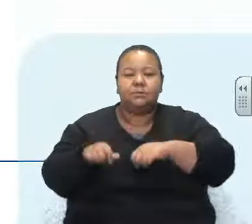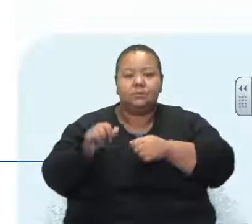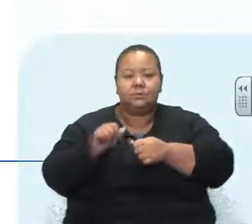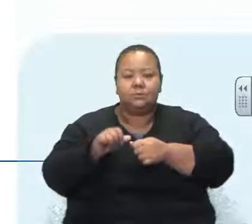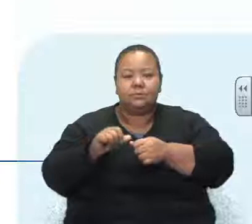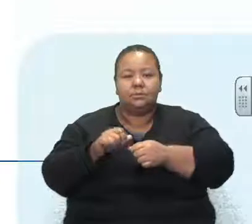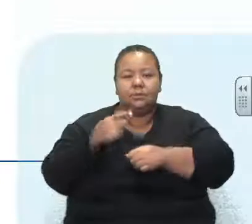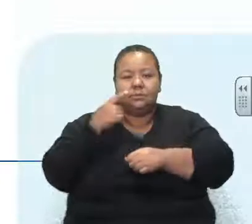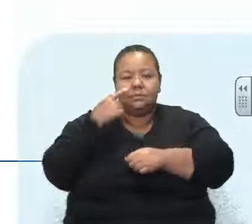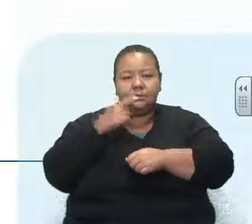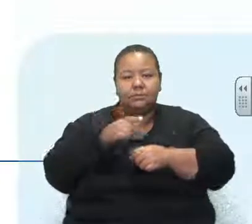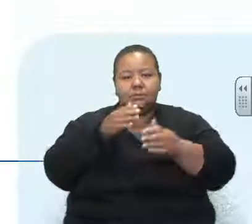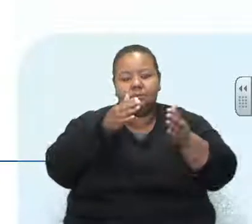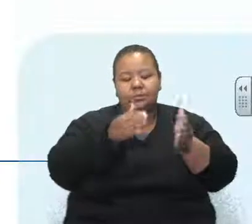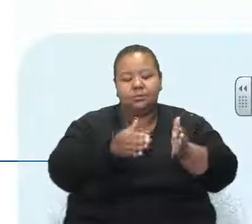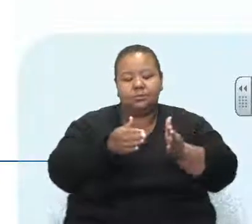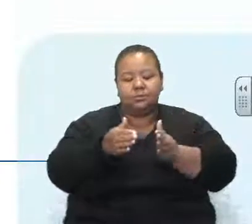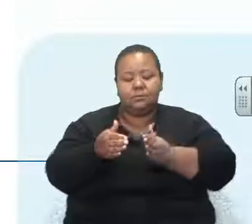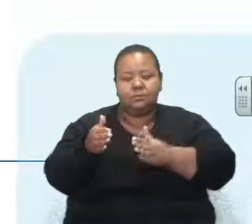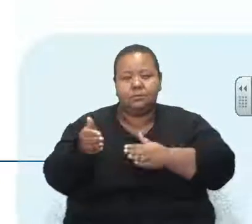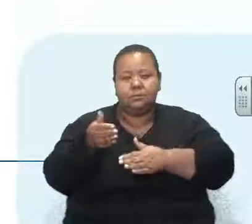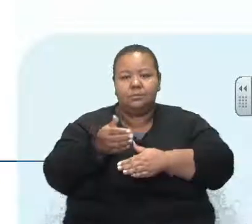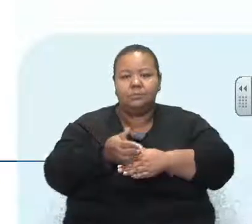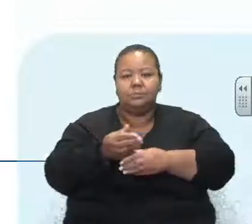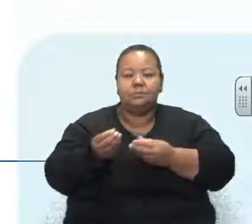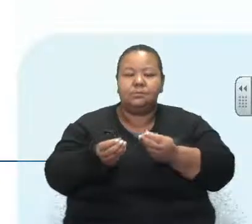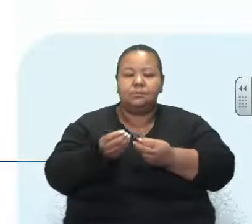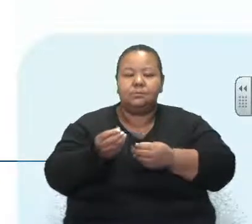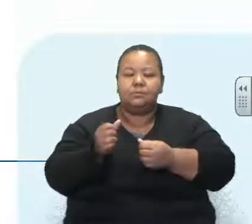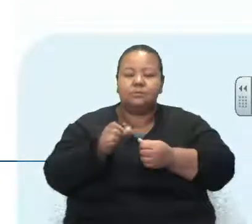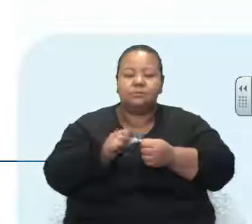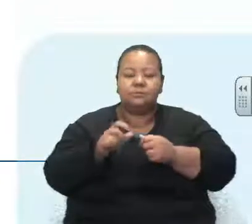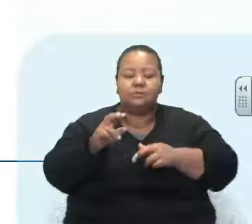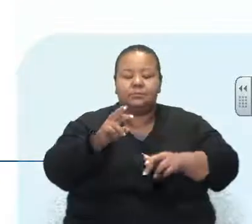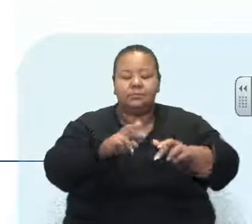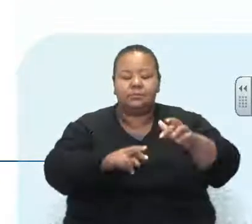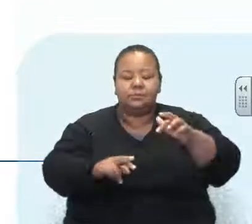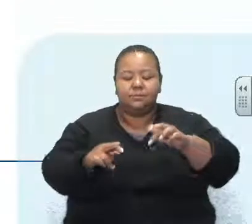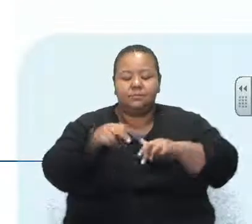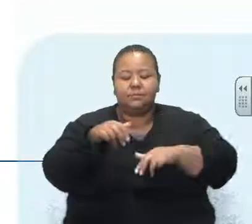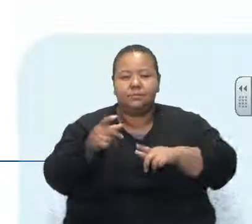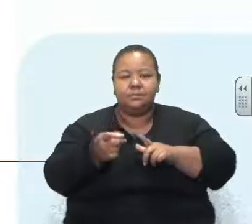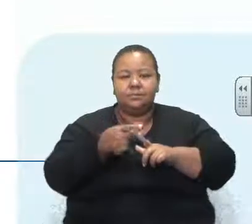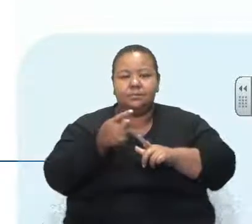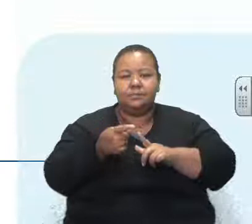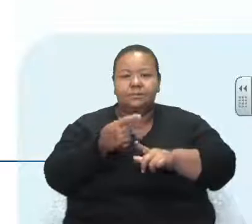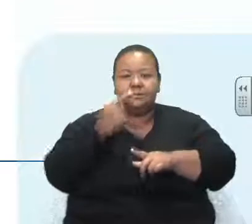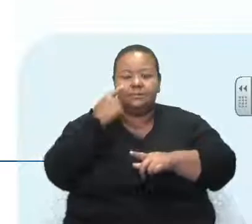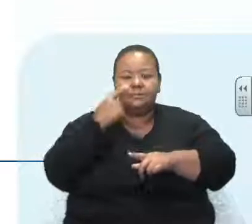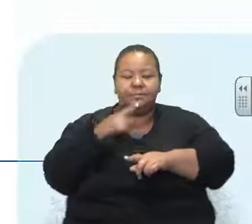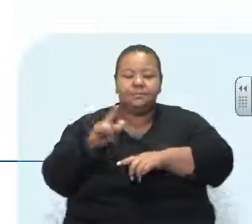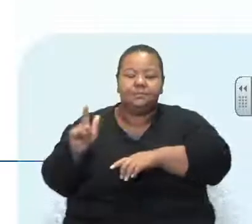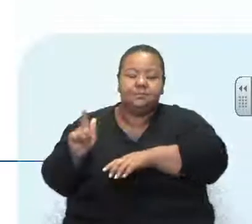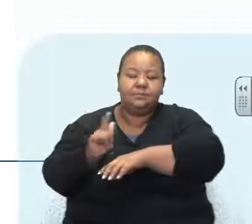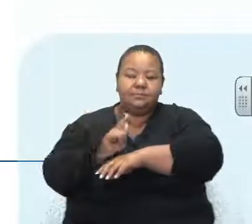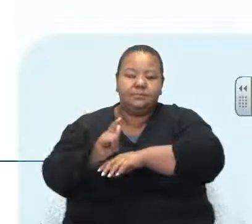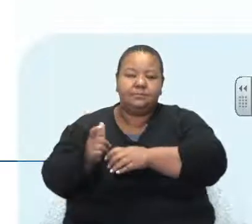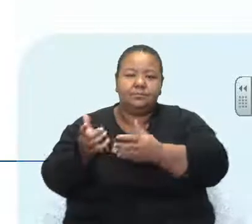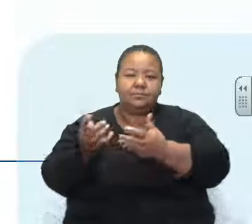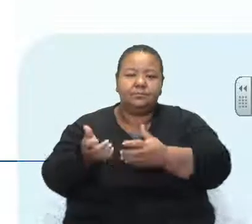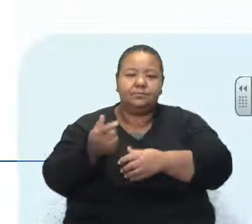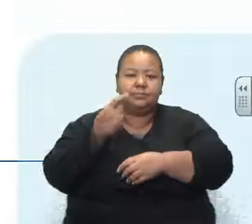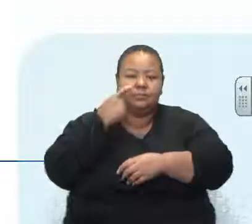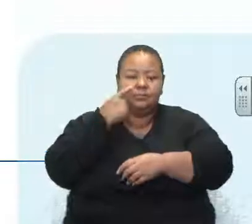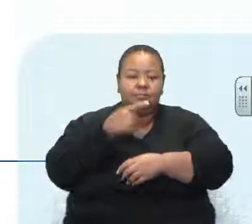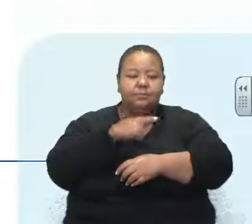ele por áreas, por funções. Então, como que eu vou analisar? Primeiro, dentro desses relatórios gerenciais, eu quero que um relatório de